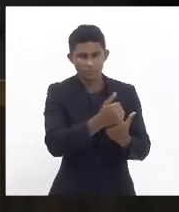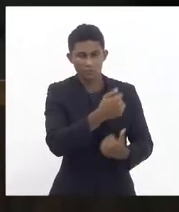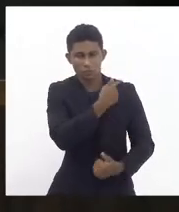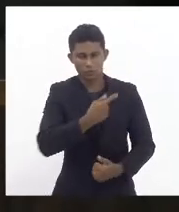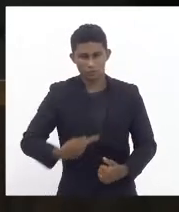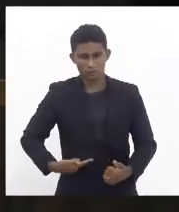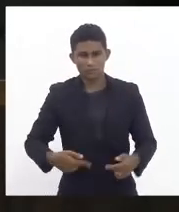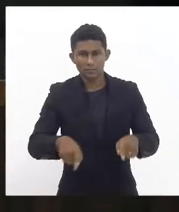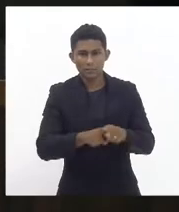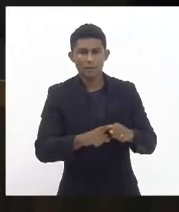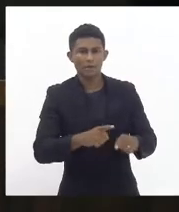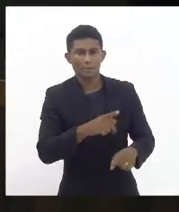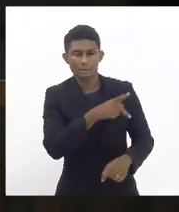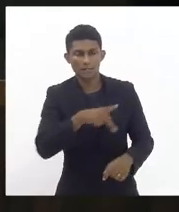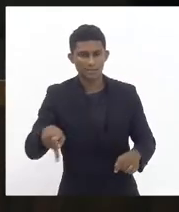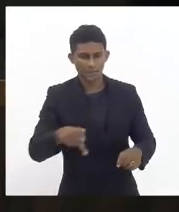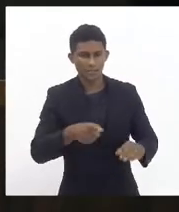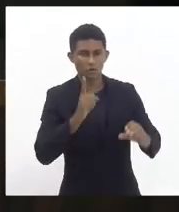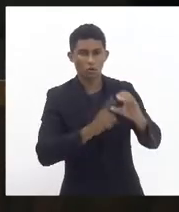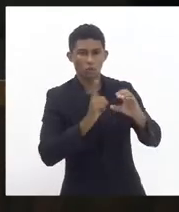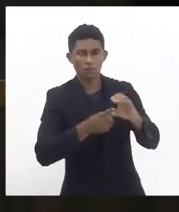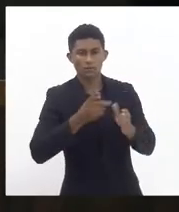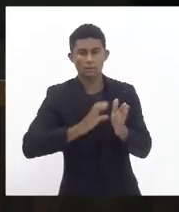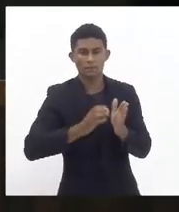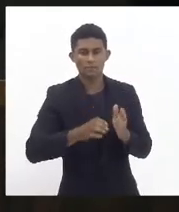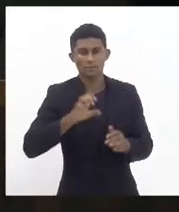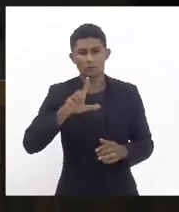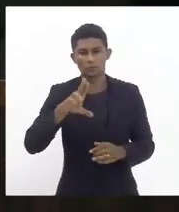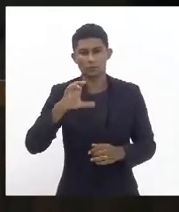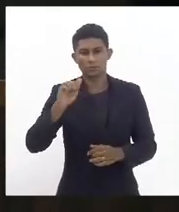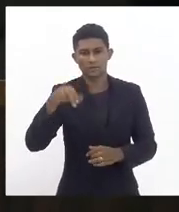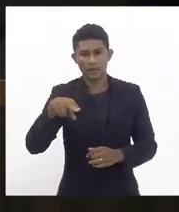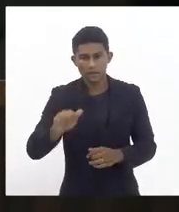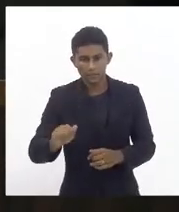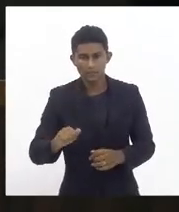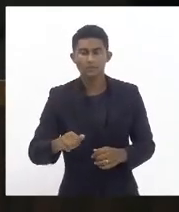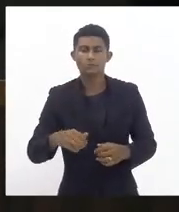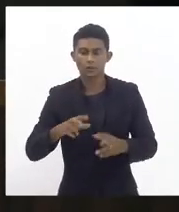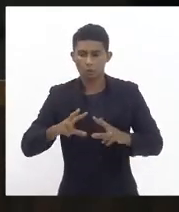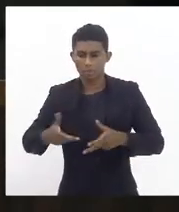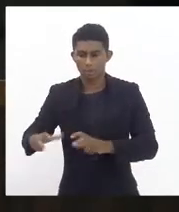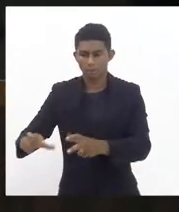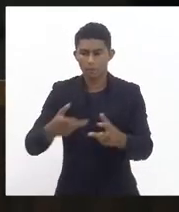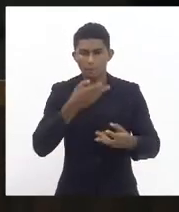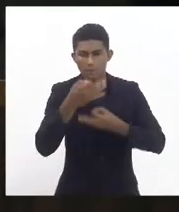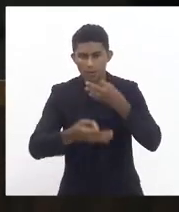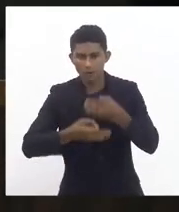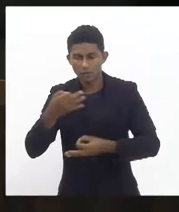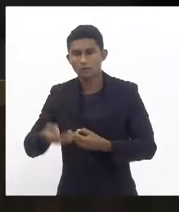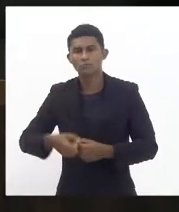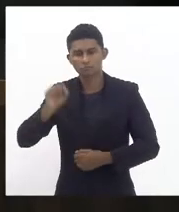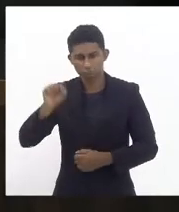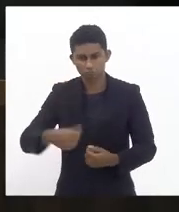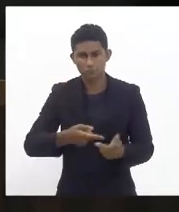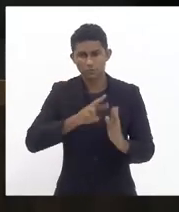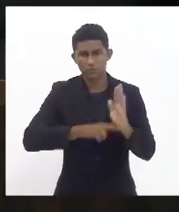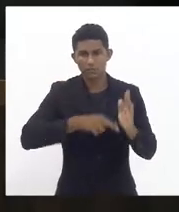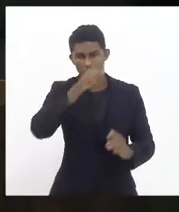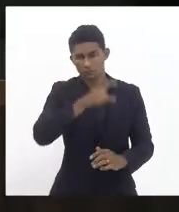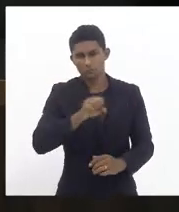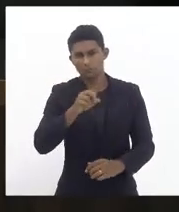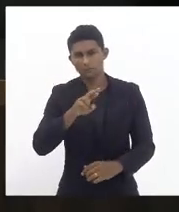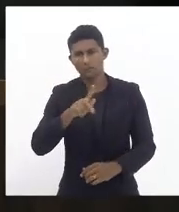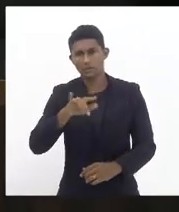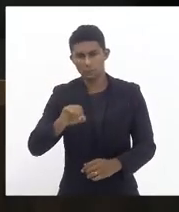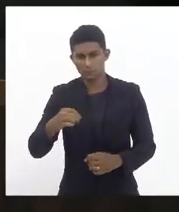partido comunista do Brasil Luciana Santos parecer da comissão de normas internas e proposições externas favorável relator Deputado Sérgio Fernandes em